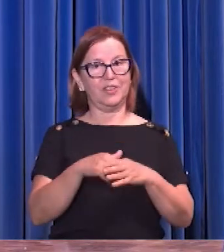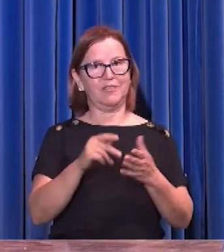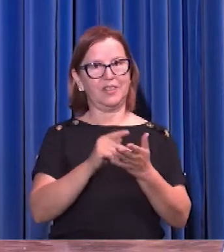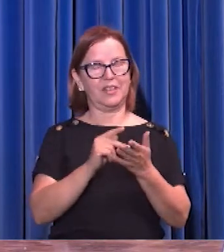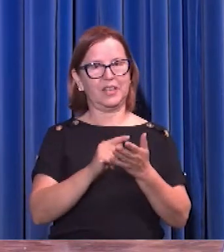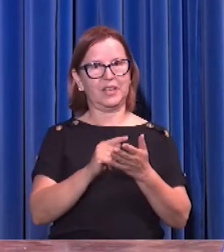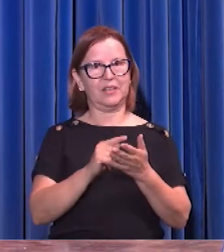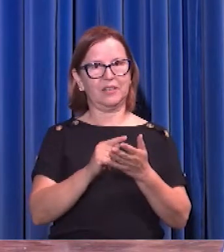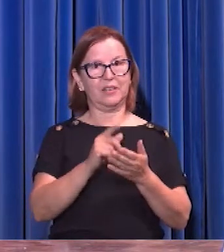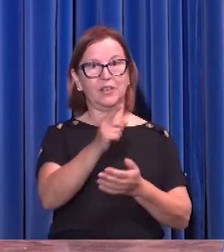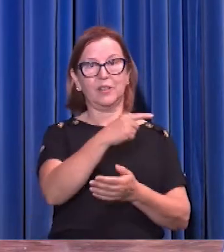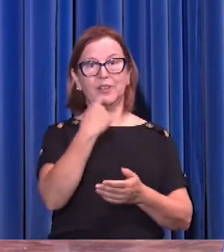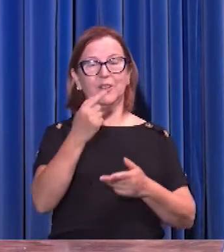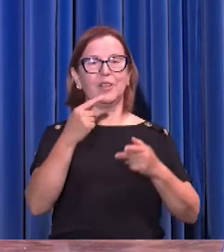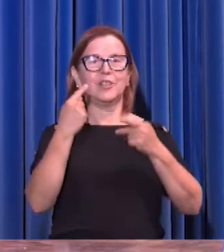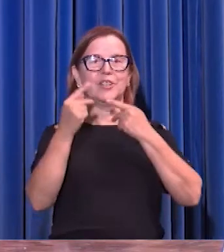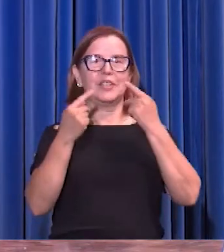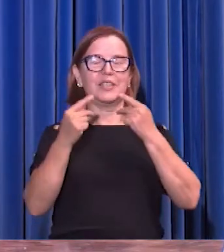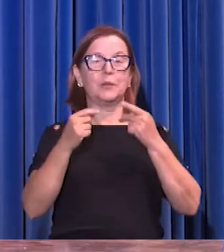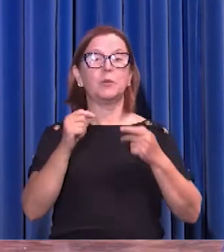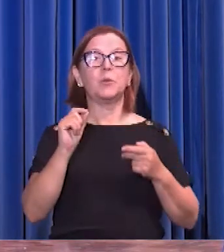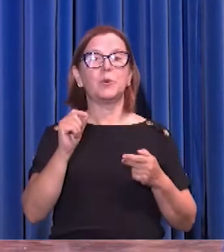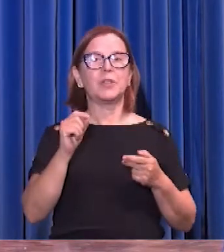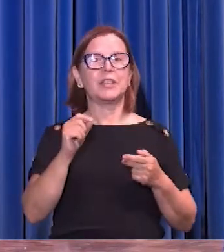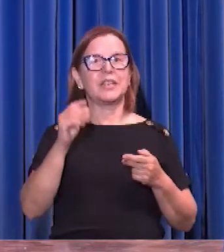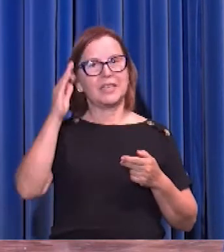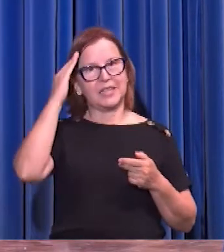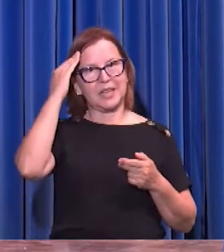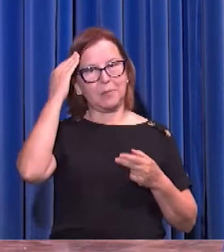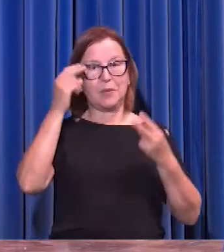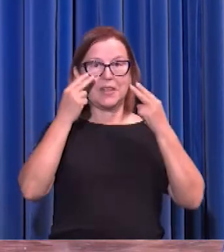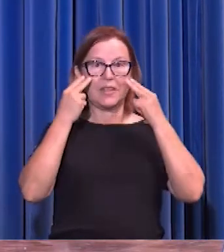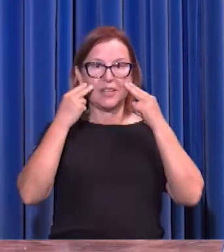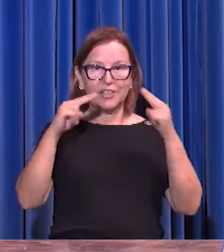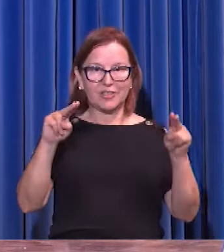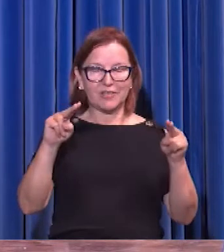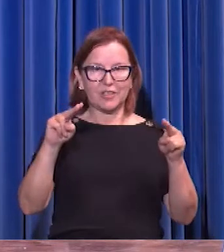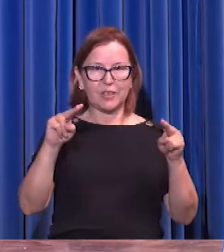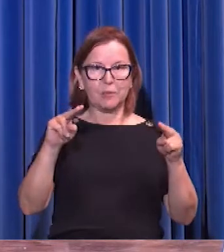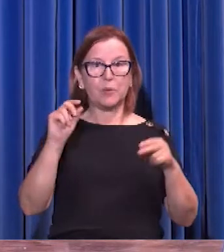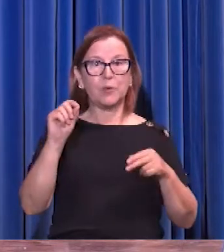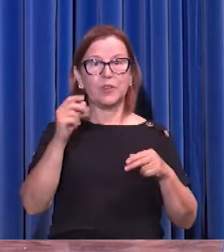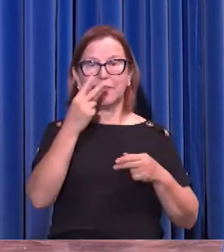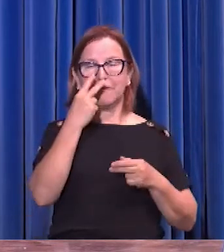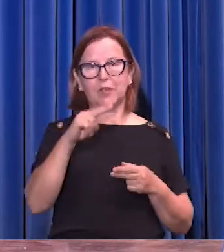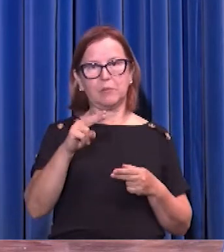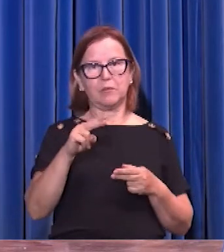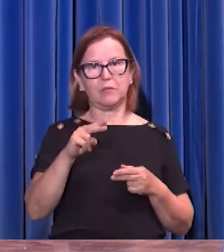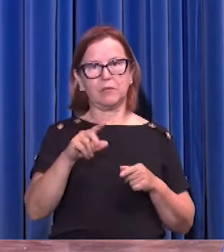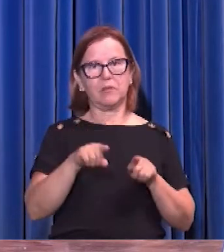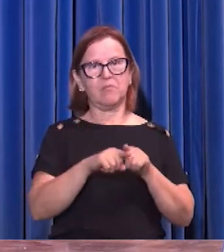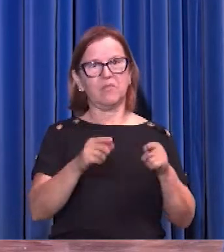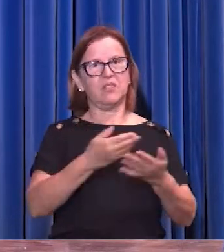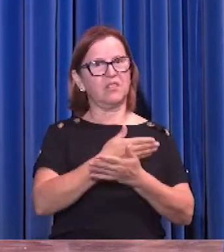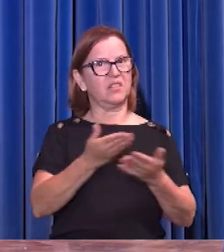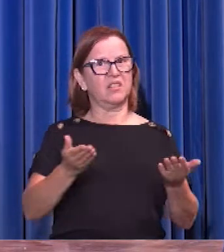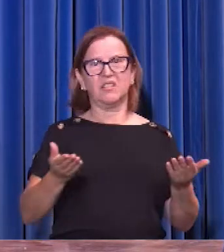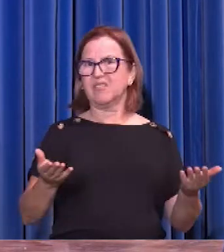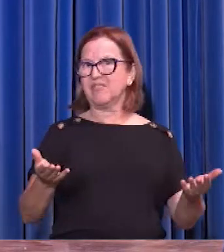e testificamos o que temos visto. Contudo, não aceitais o